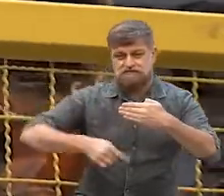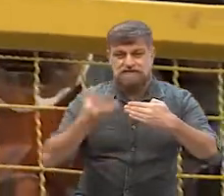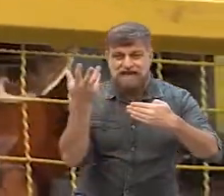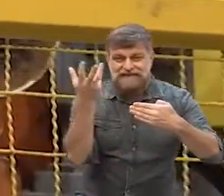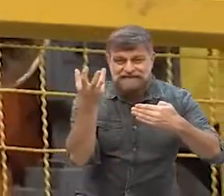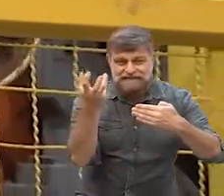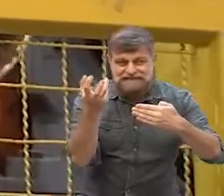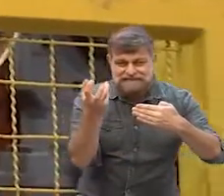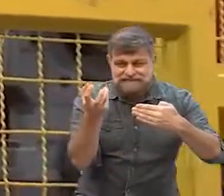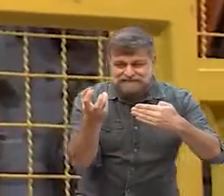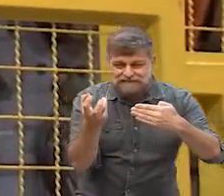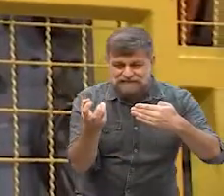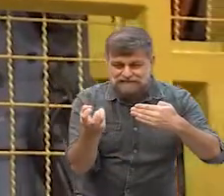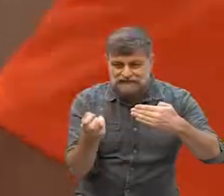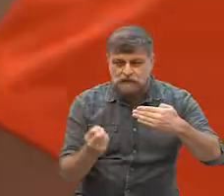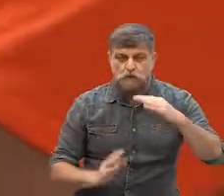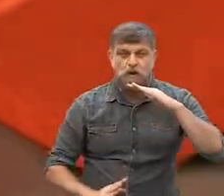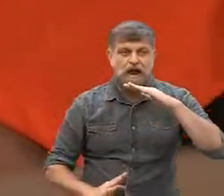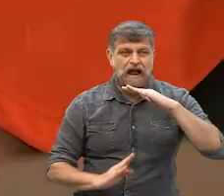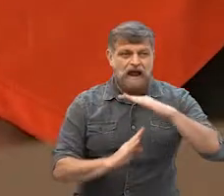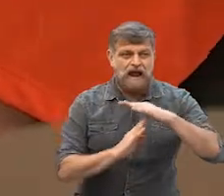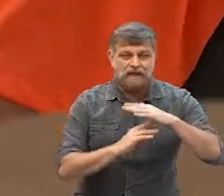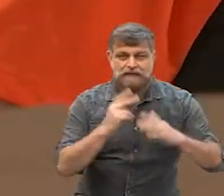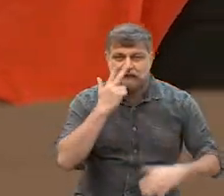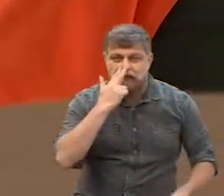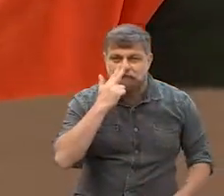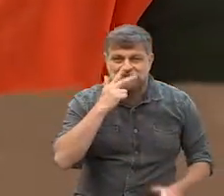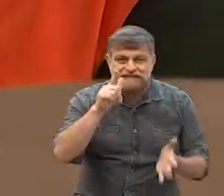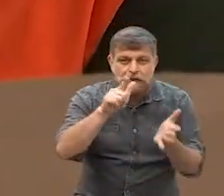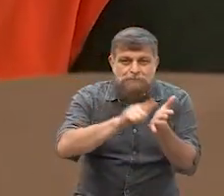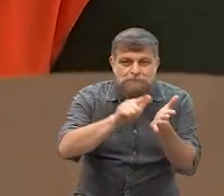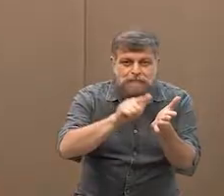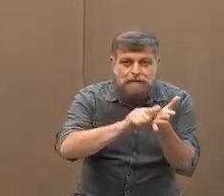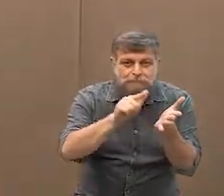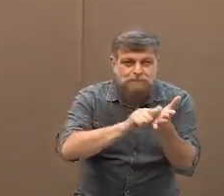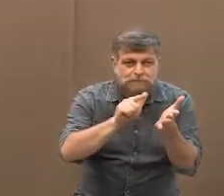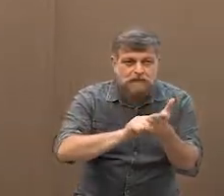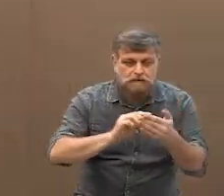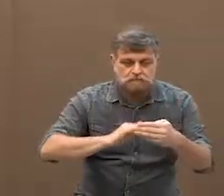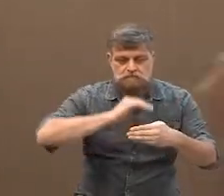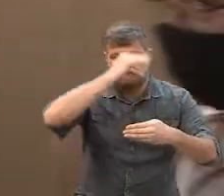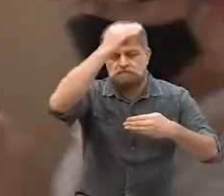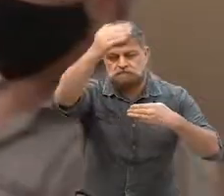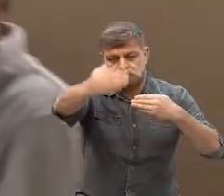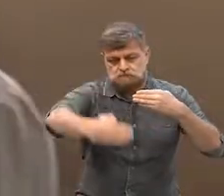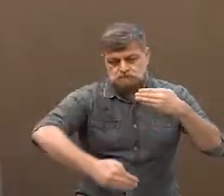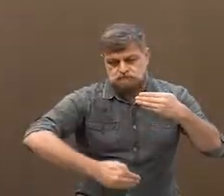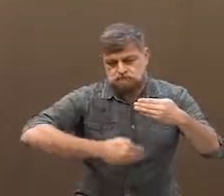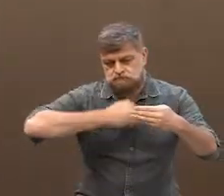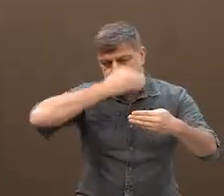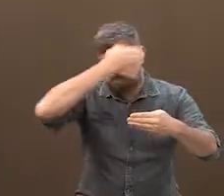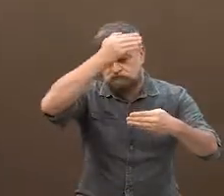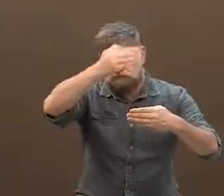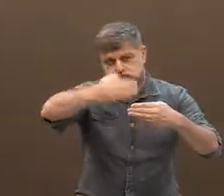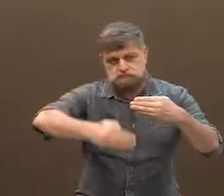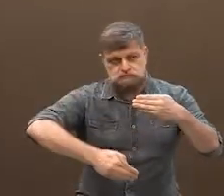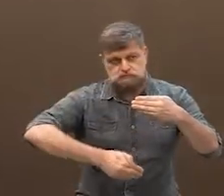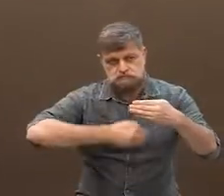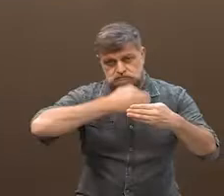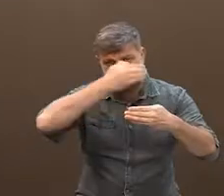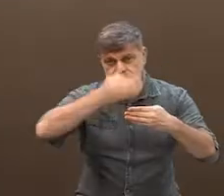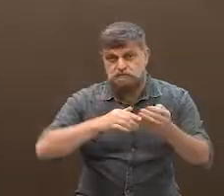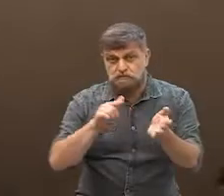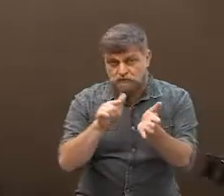e assim as folhas começam a ser formatadas. Neste grande tubo, o papel forma